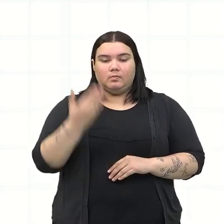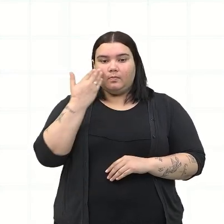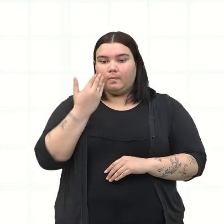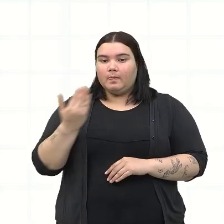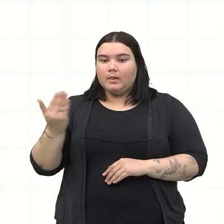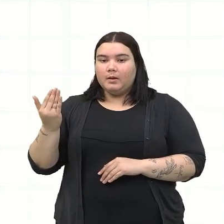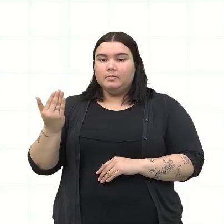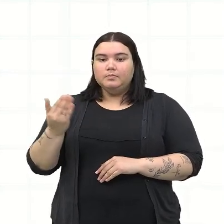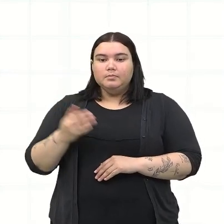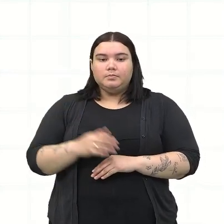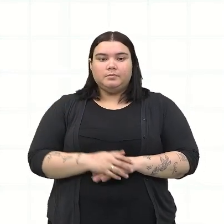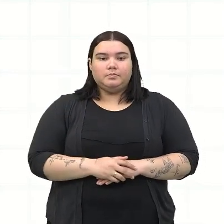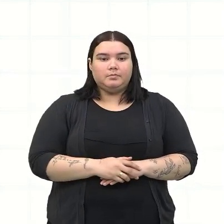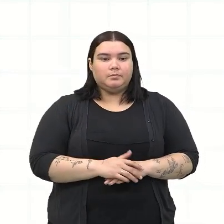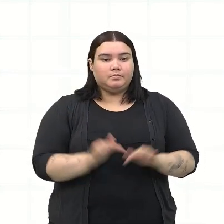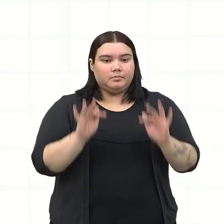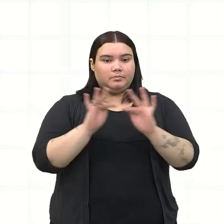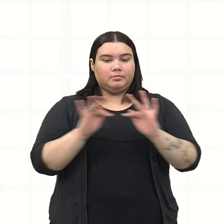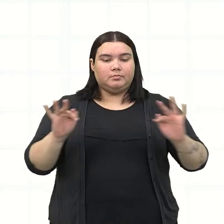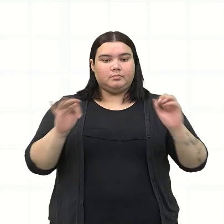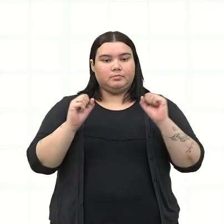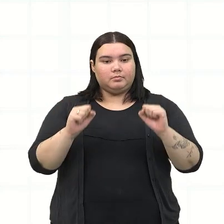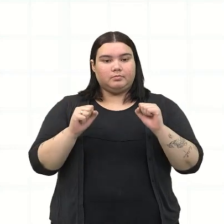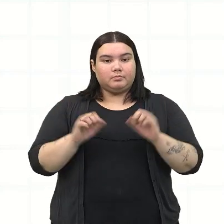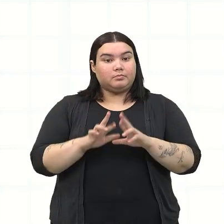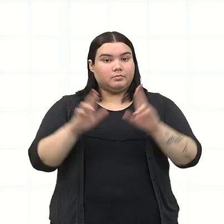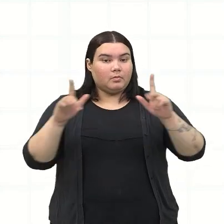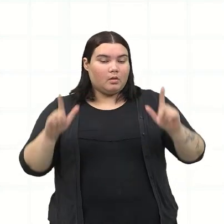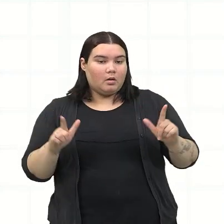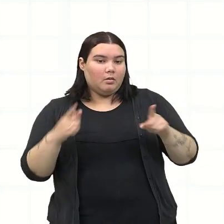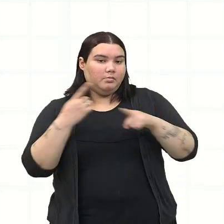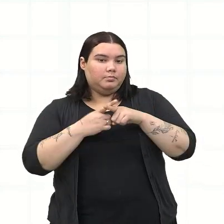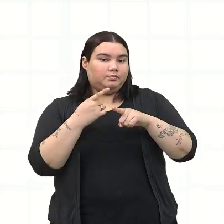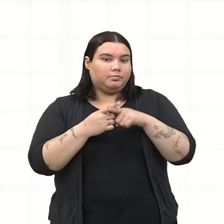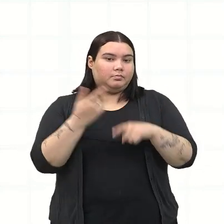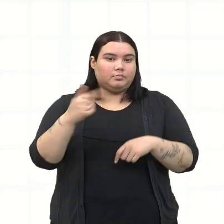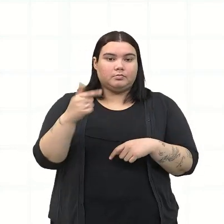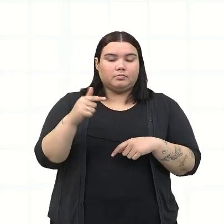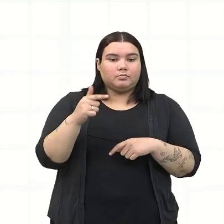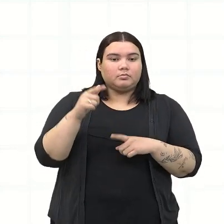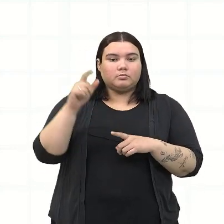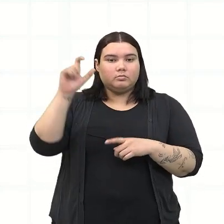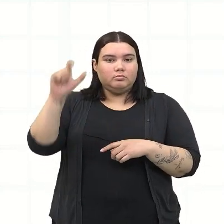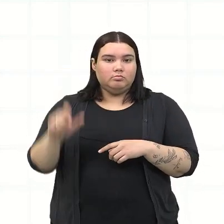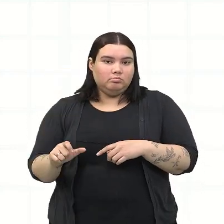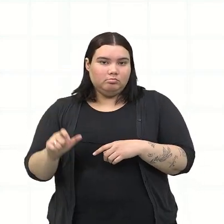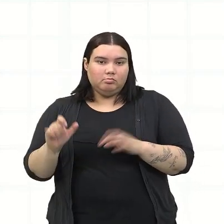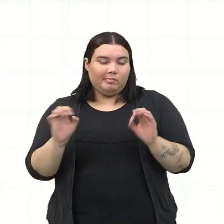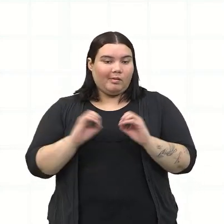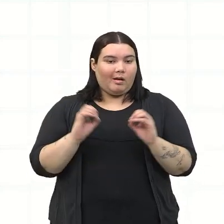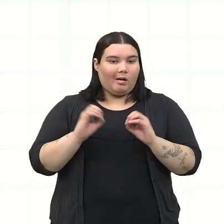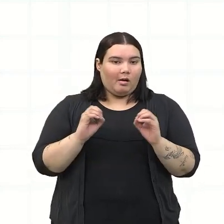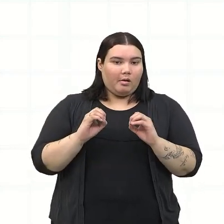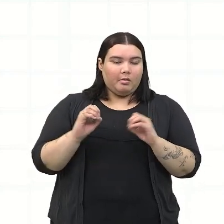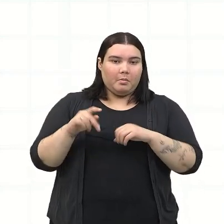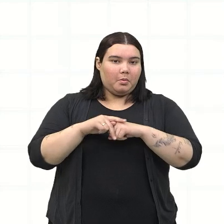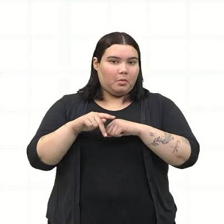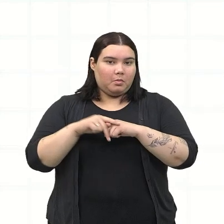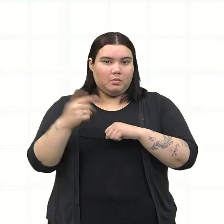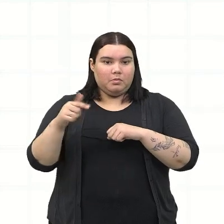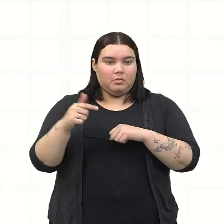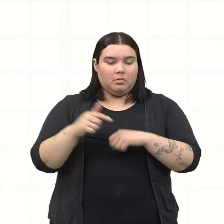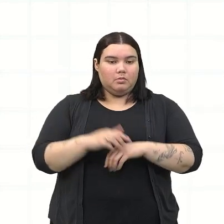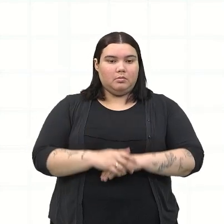aqui, essa frase pode ser um pouco diferente porque não vai aparecer um sujeito, né? Na verdade,